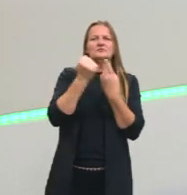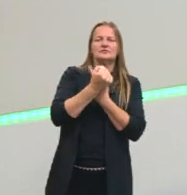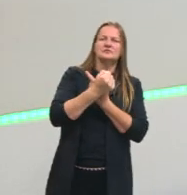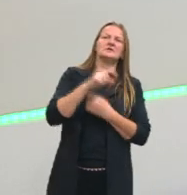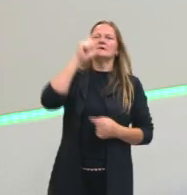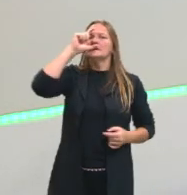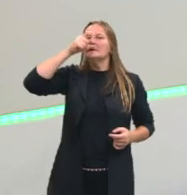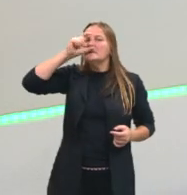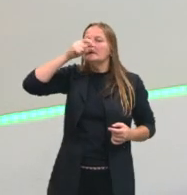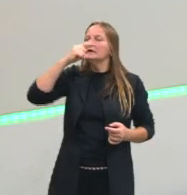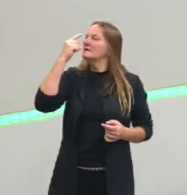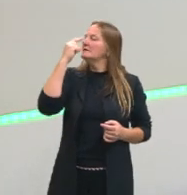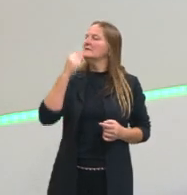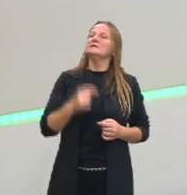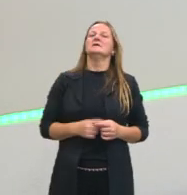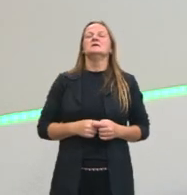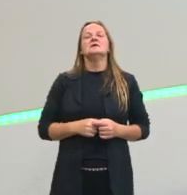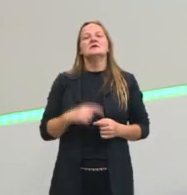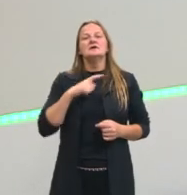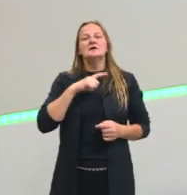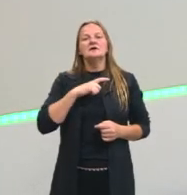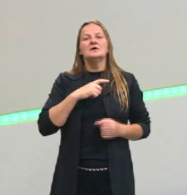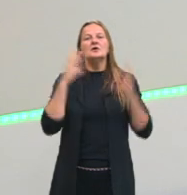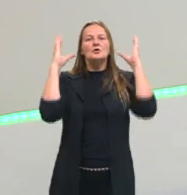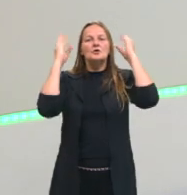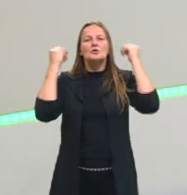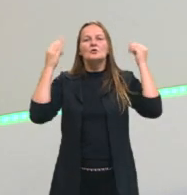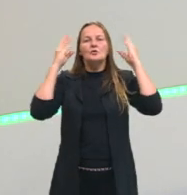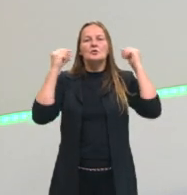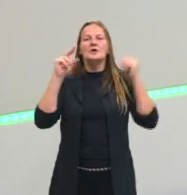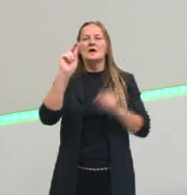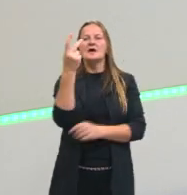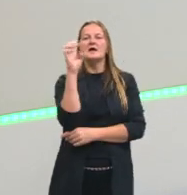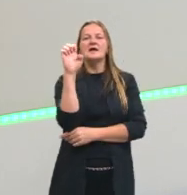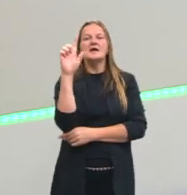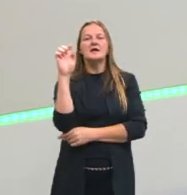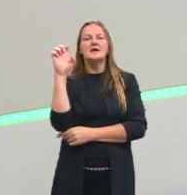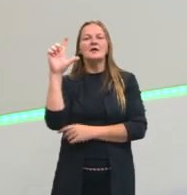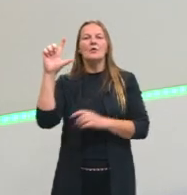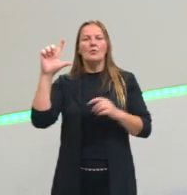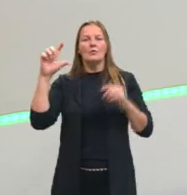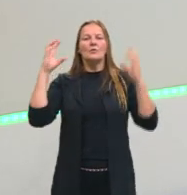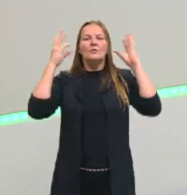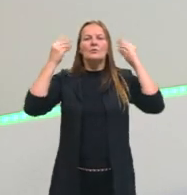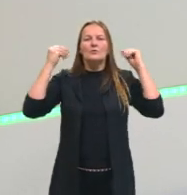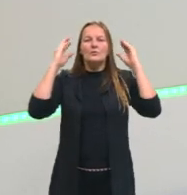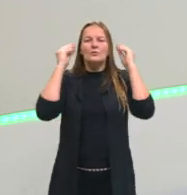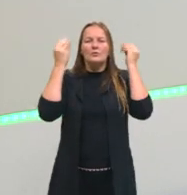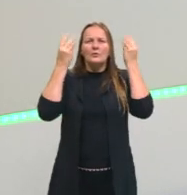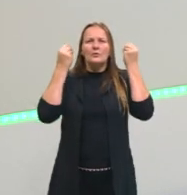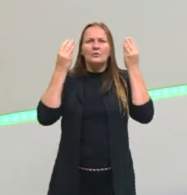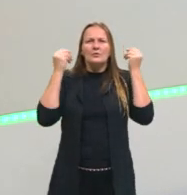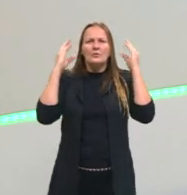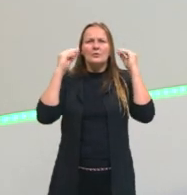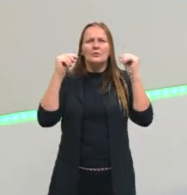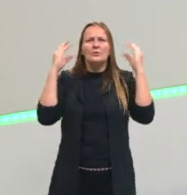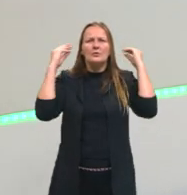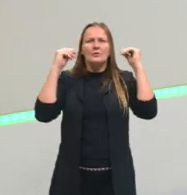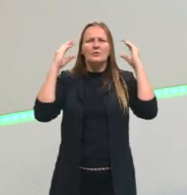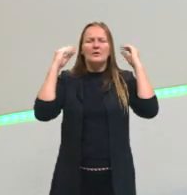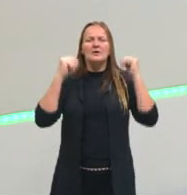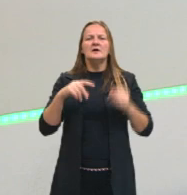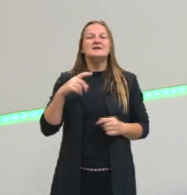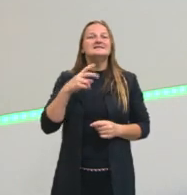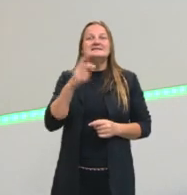kart kamp reggae HD moderna Arte Moderna ela se caracteriza pelo pensamento racional o uso da